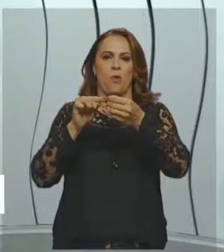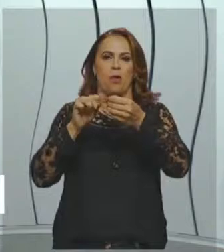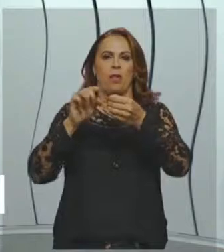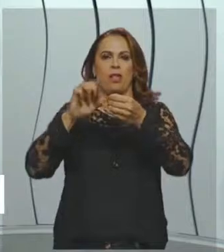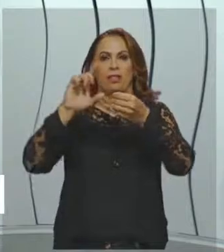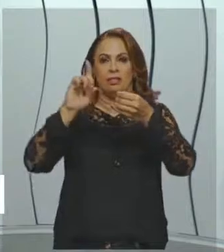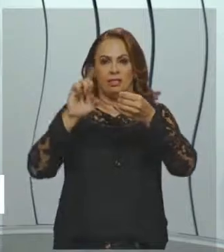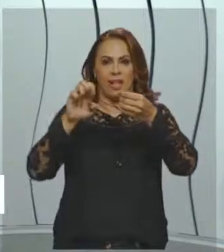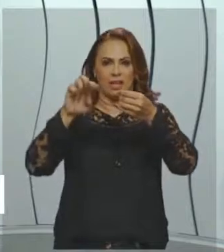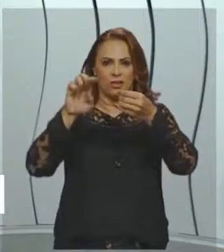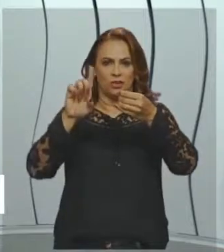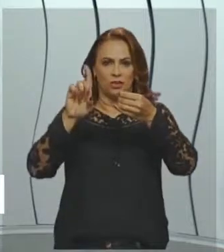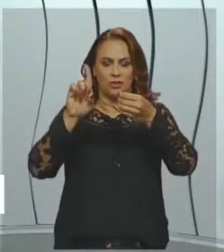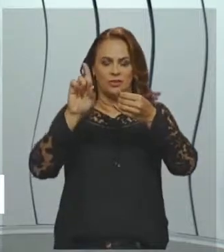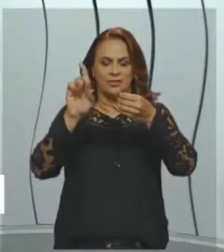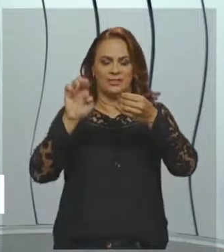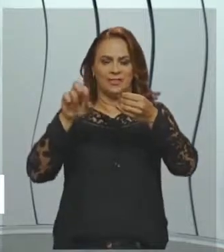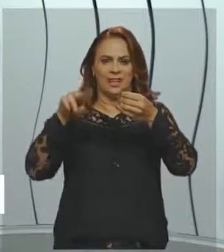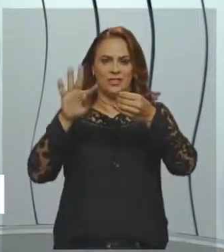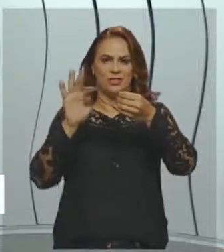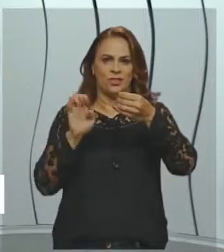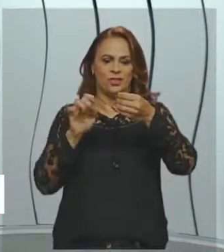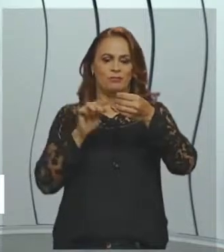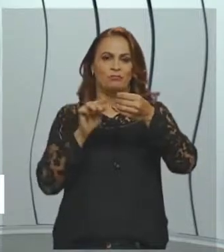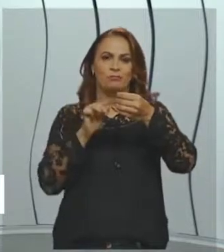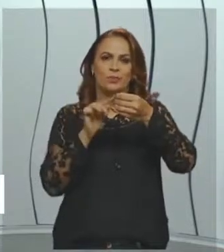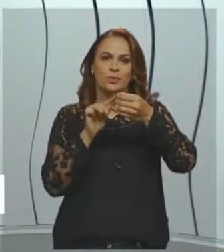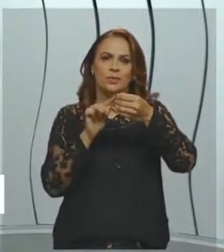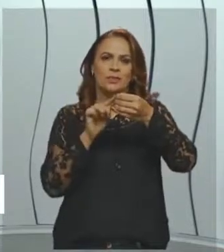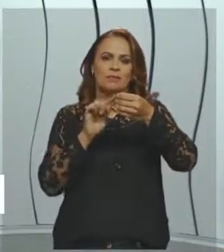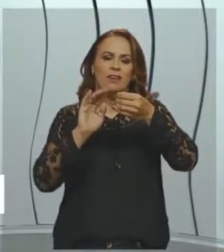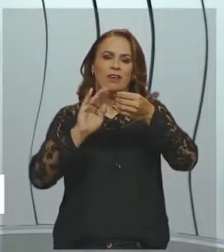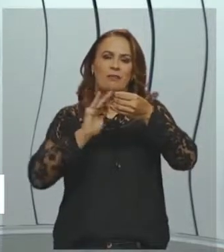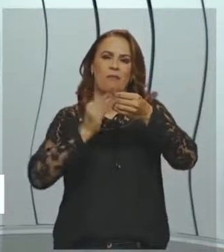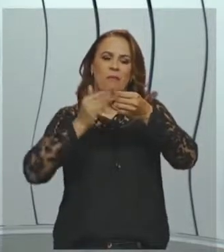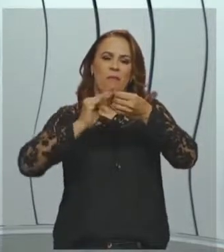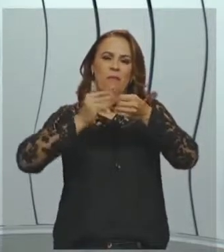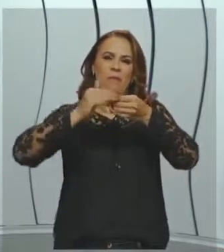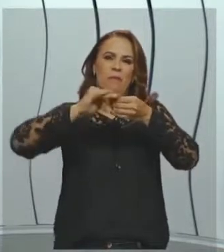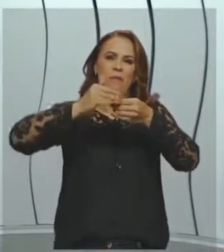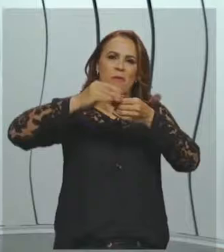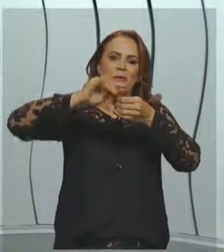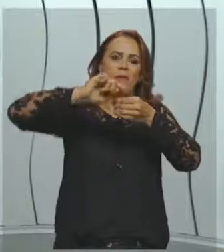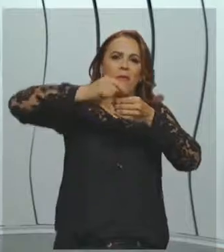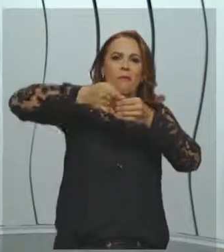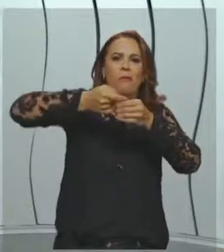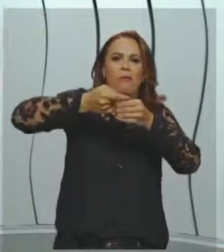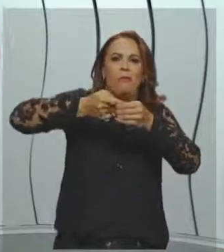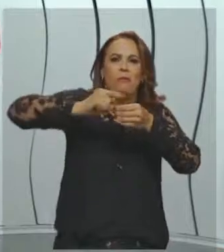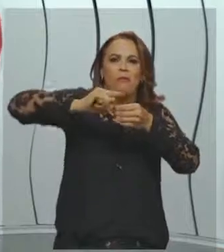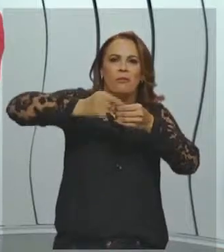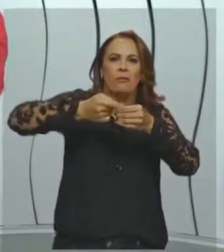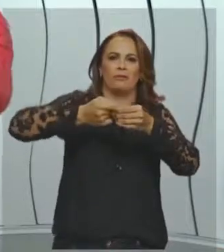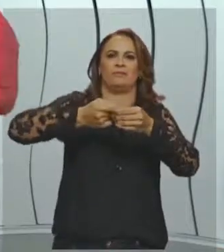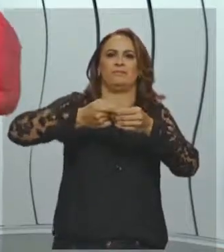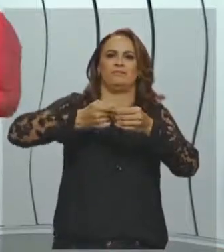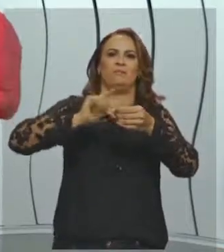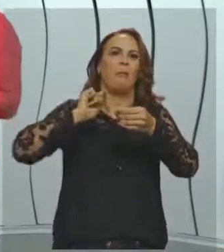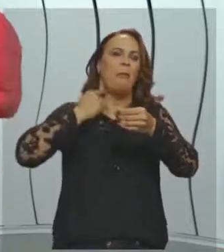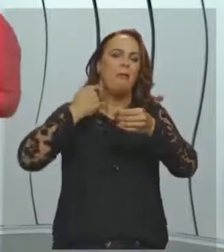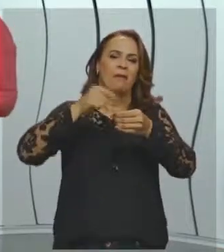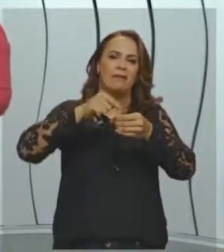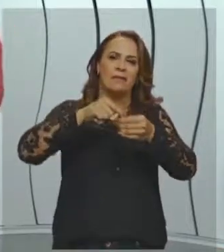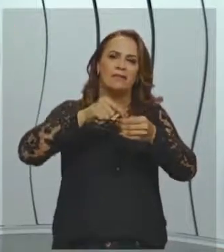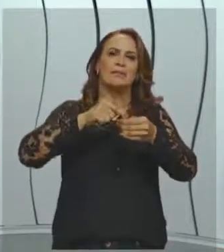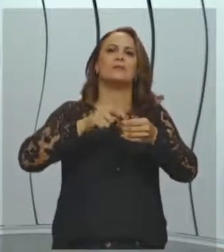atingindo o esmalte, depois a polpa do seu dente e pode levar aí até uma dor de dente que você tem que ir ao dentista